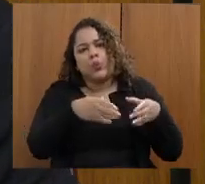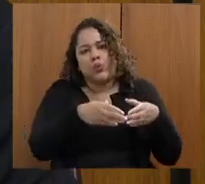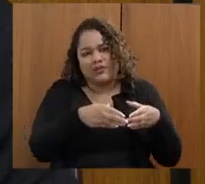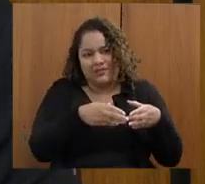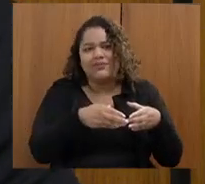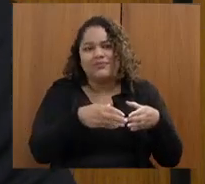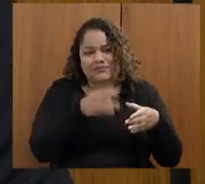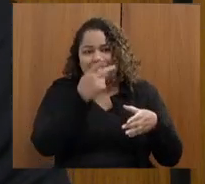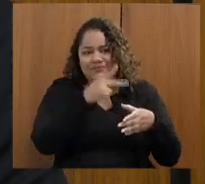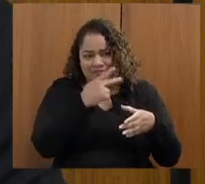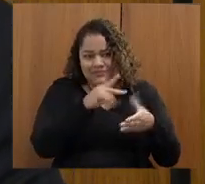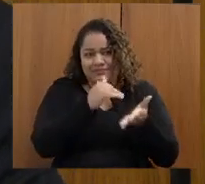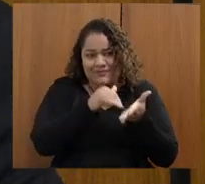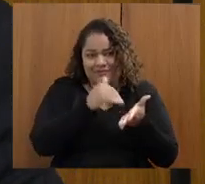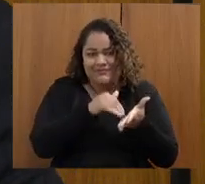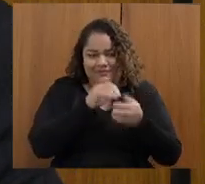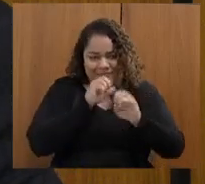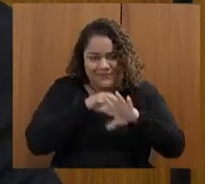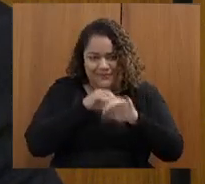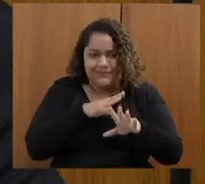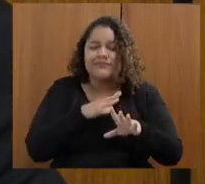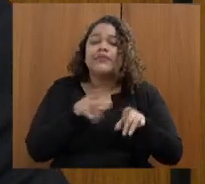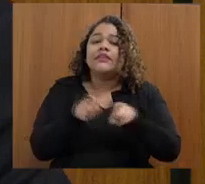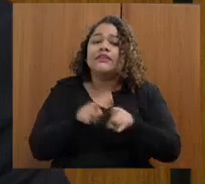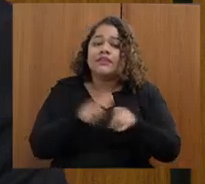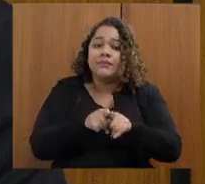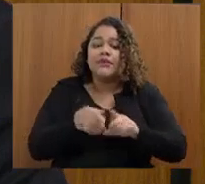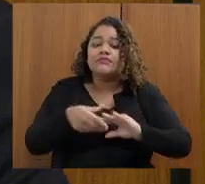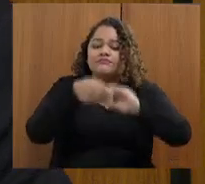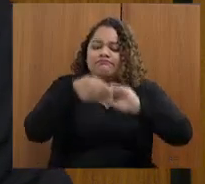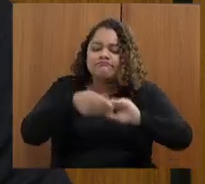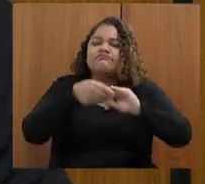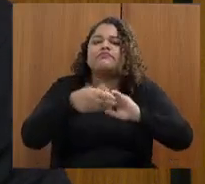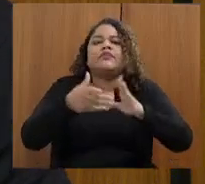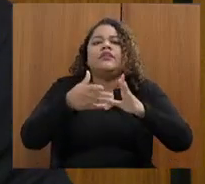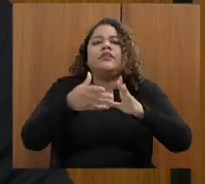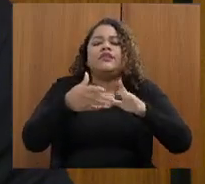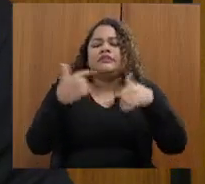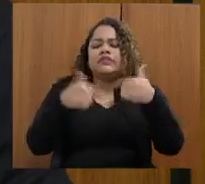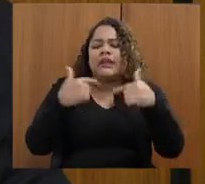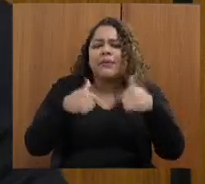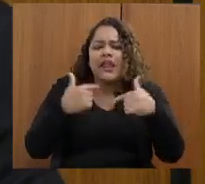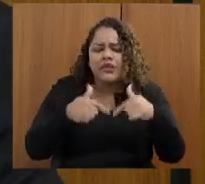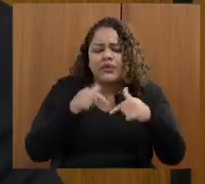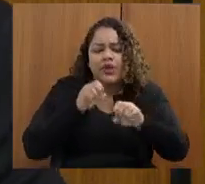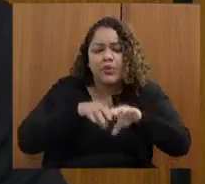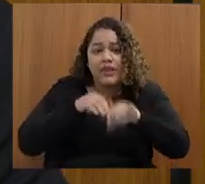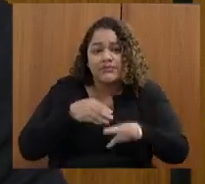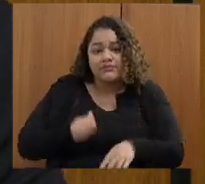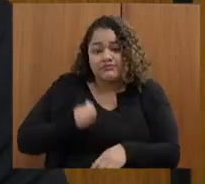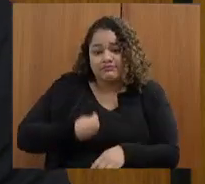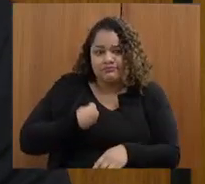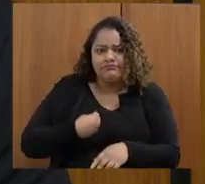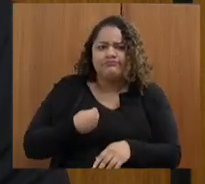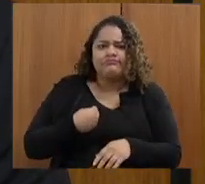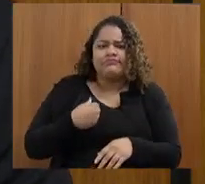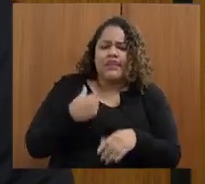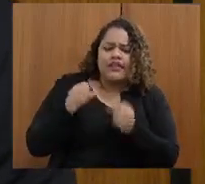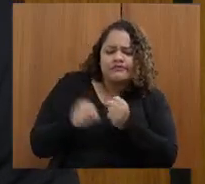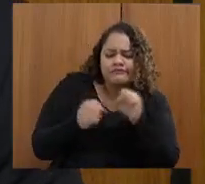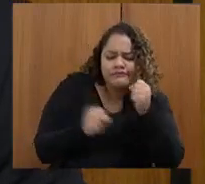os profissionais da educação aqui presentes desde das serviçais desde as professoras